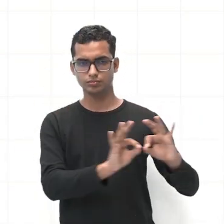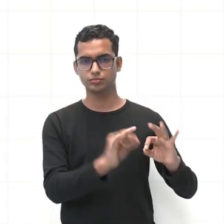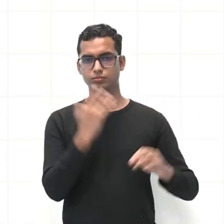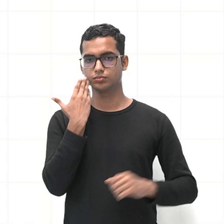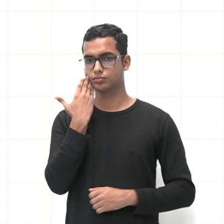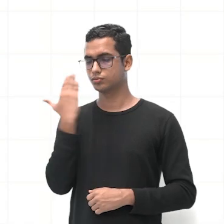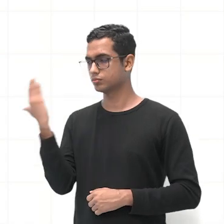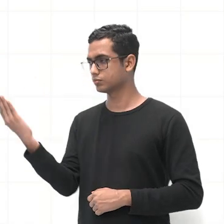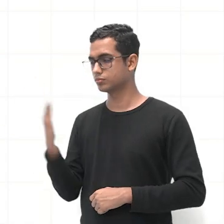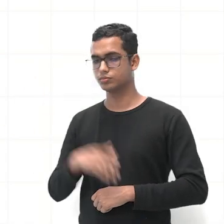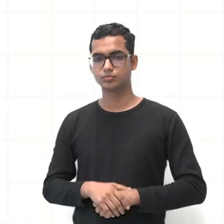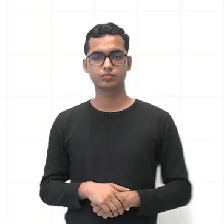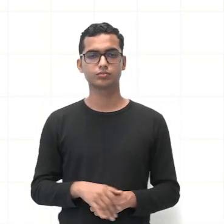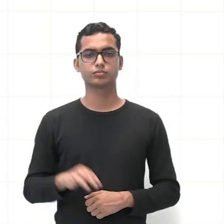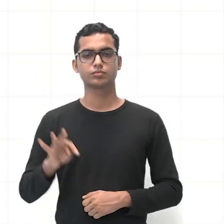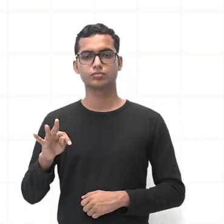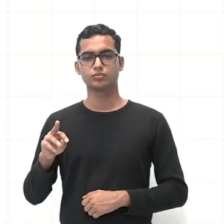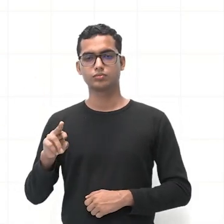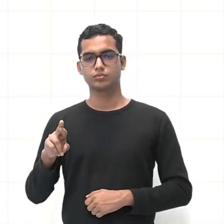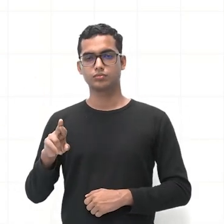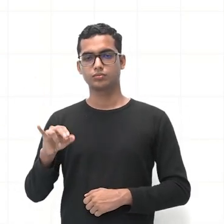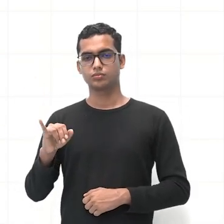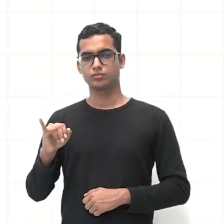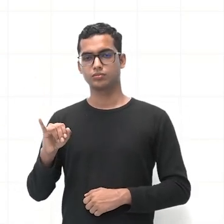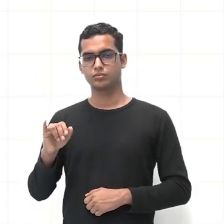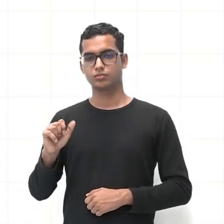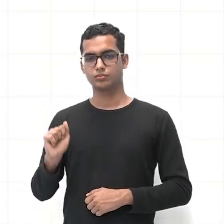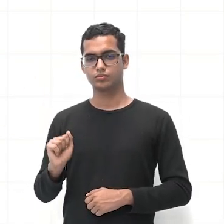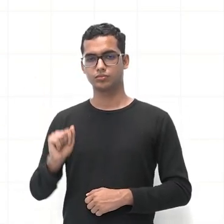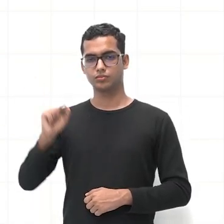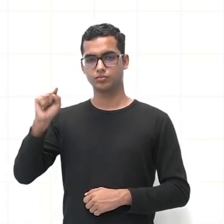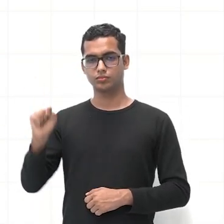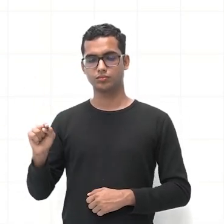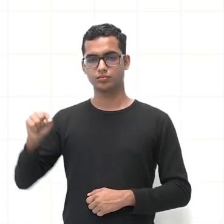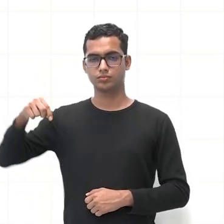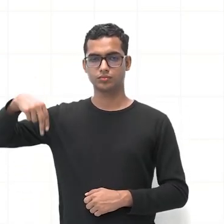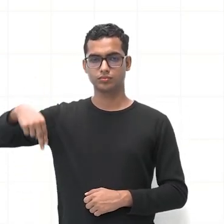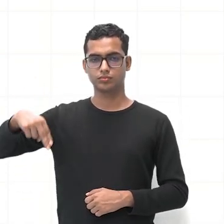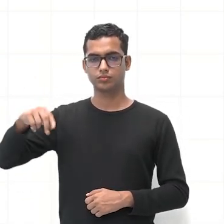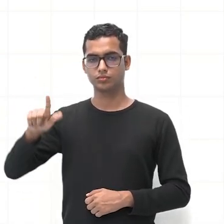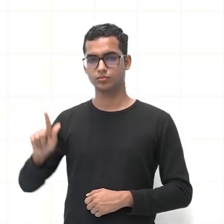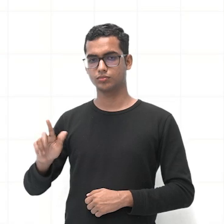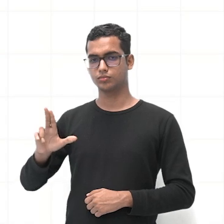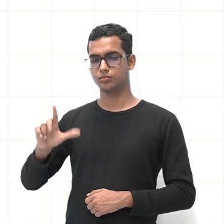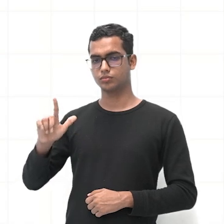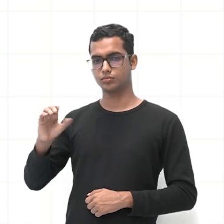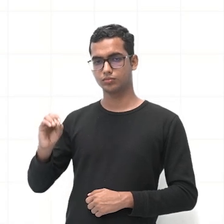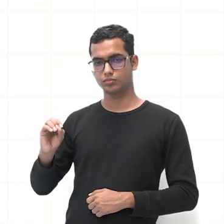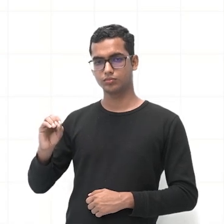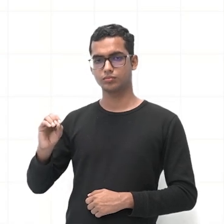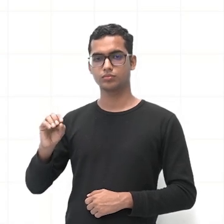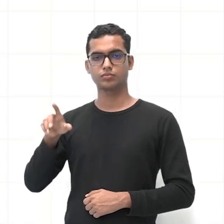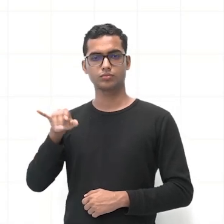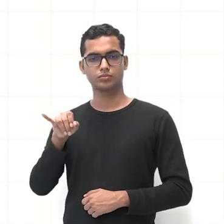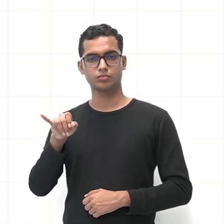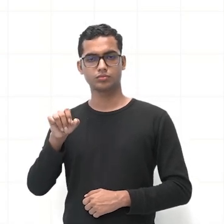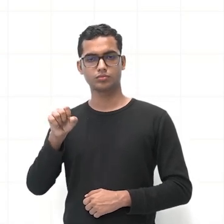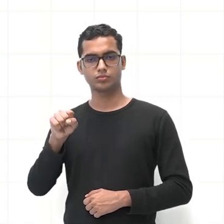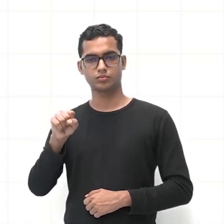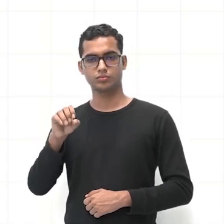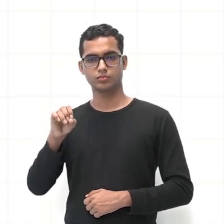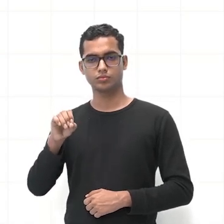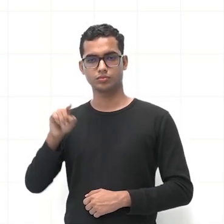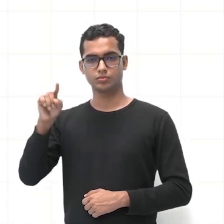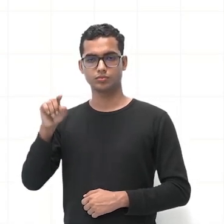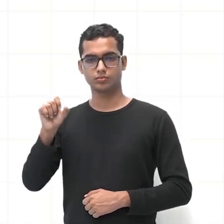ângulos é o nosso triângulo isósceles. O triângulo isósceles é uma figura